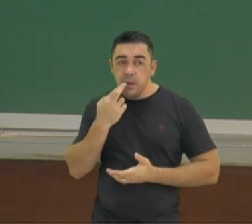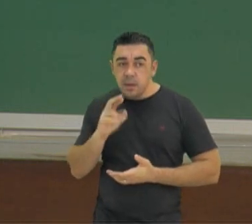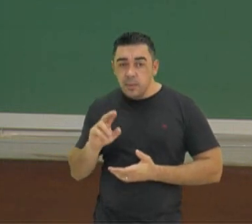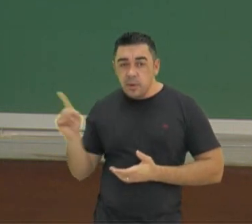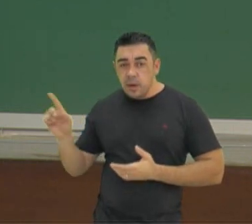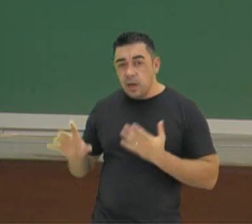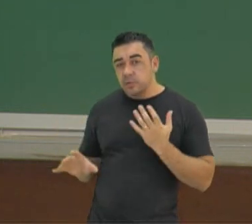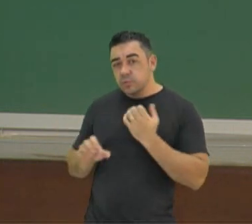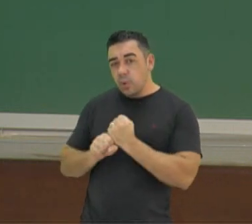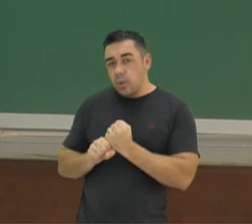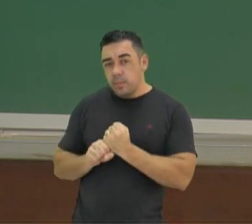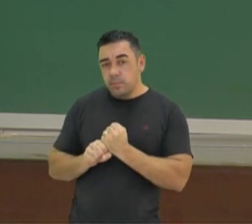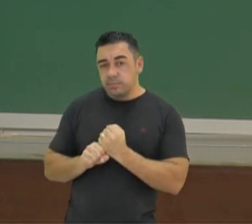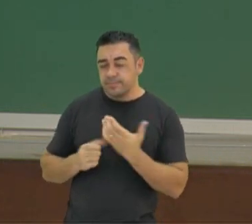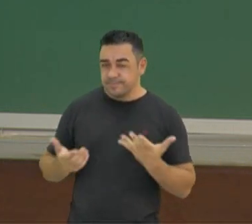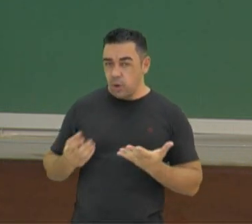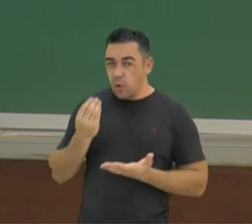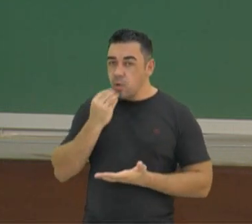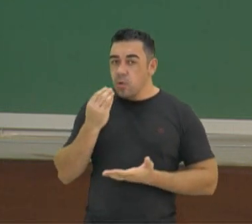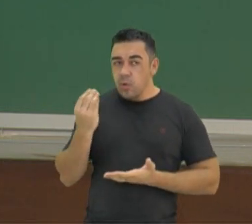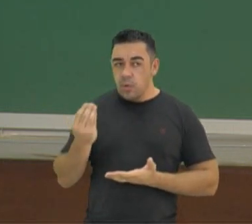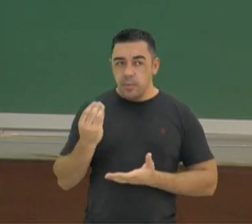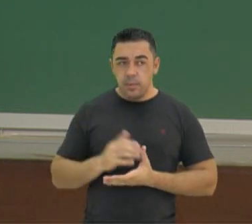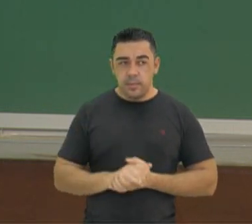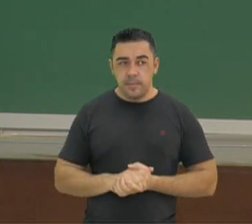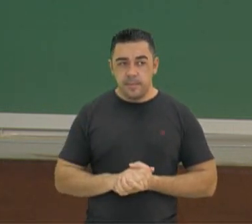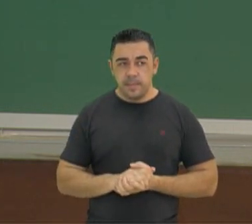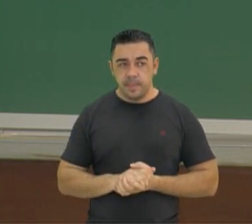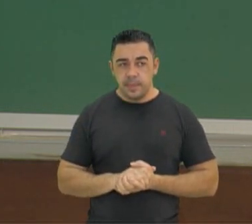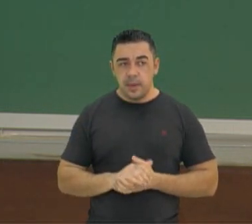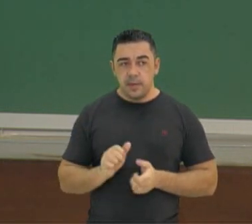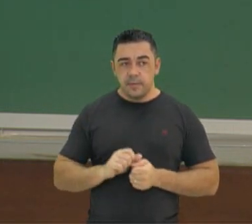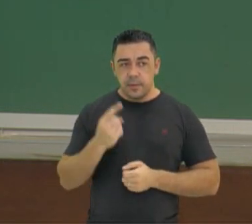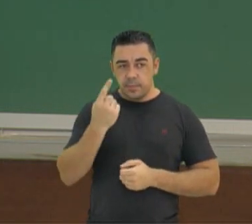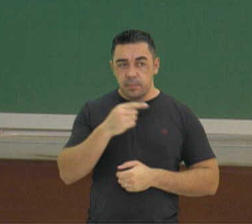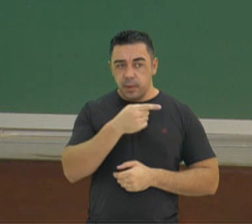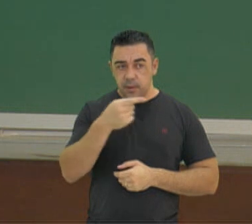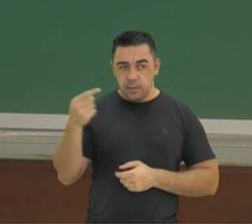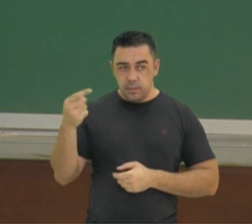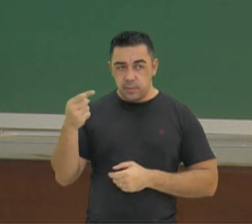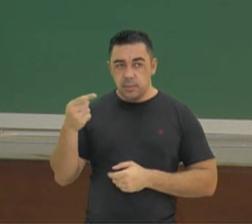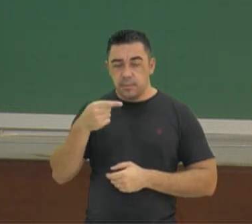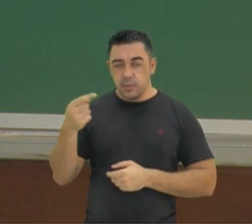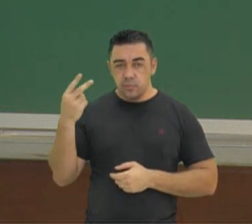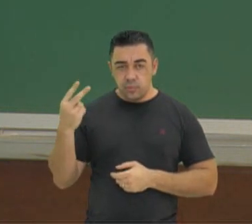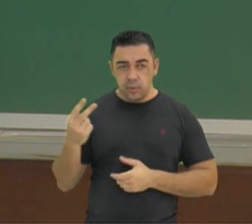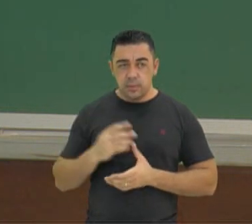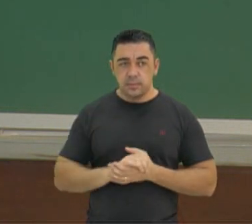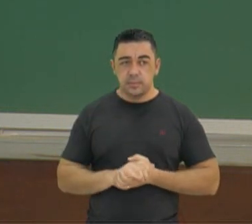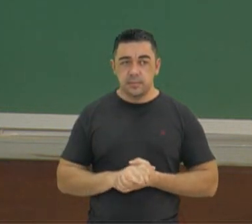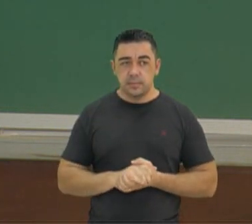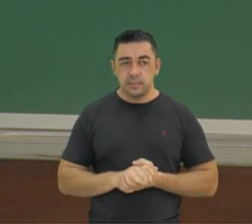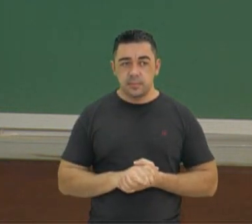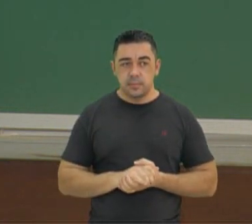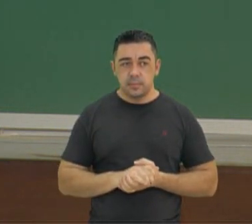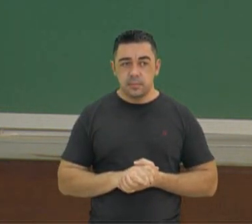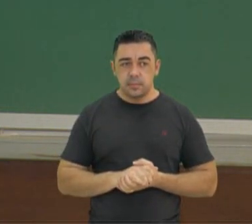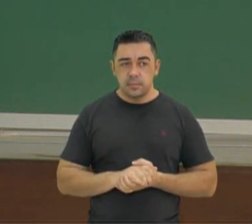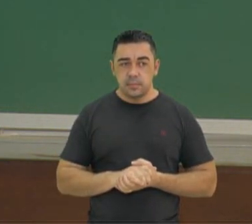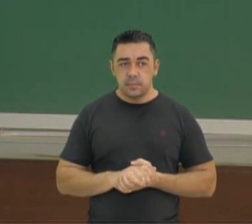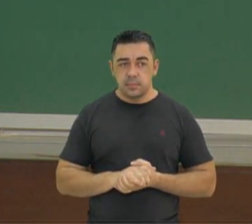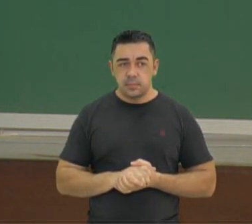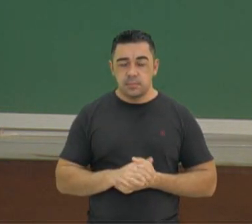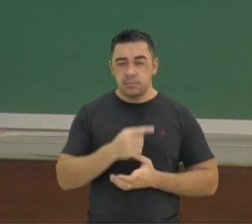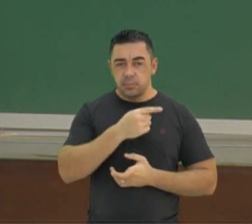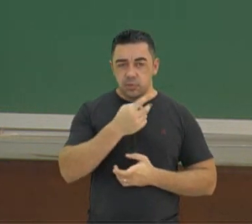sistema utilizando o método da soma. Multipliquei a primeira linha por menos 2. Então, eu tenho